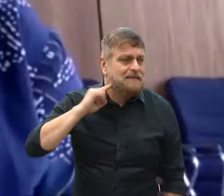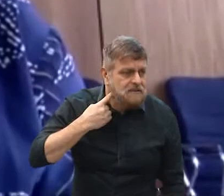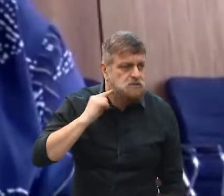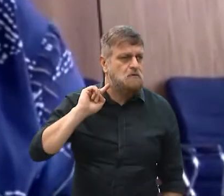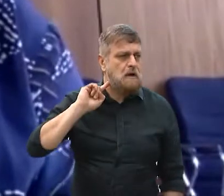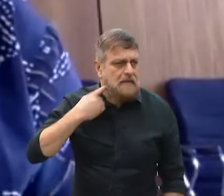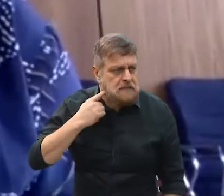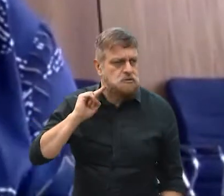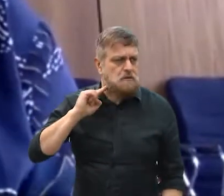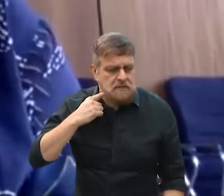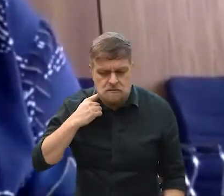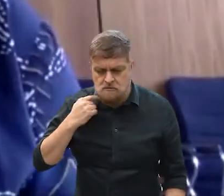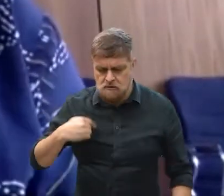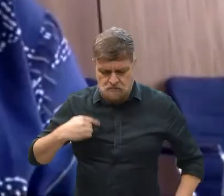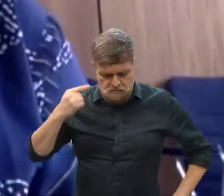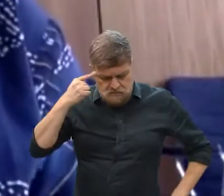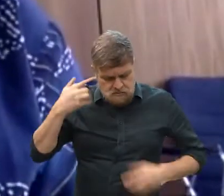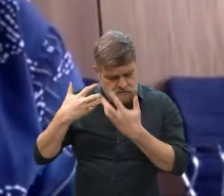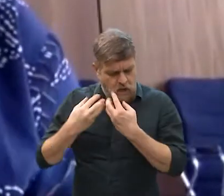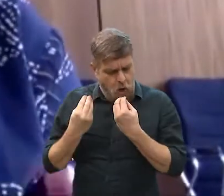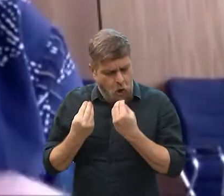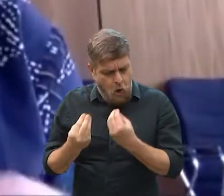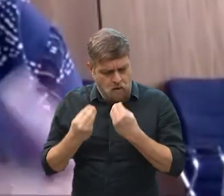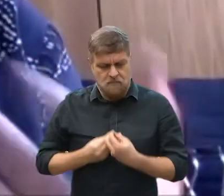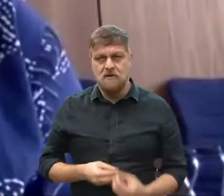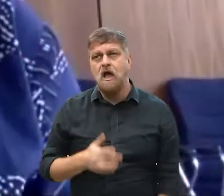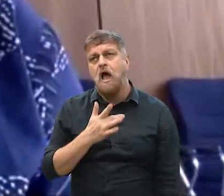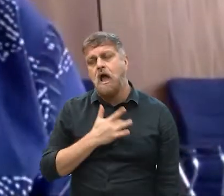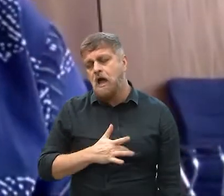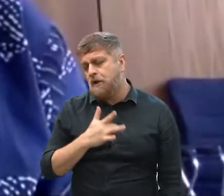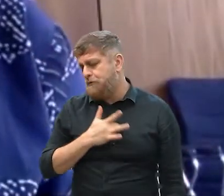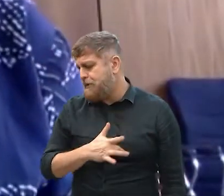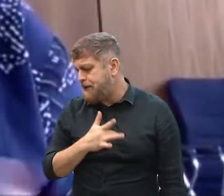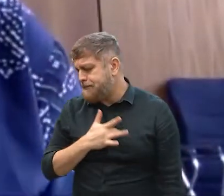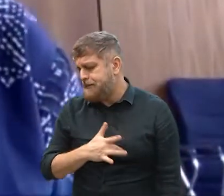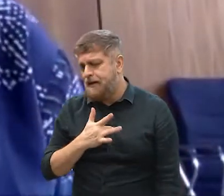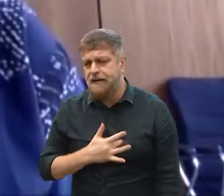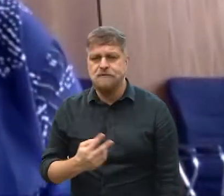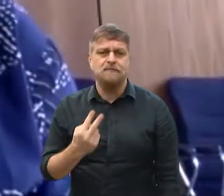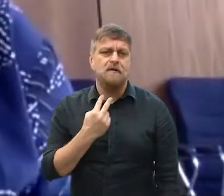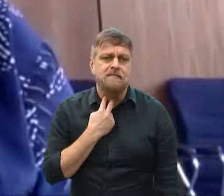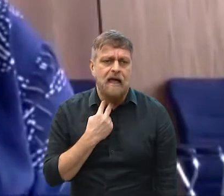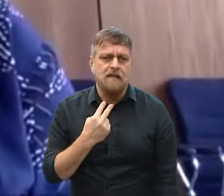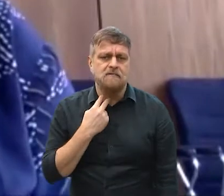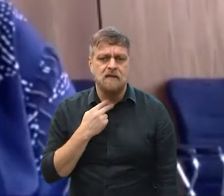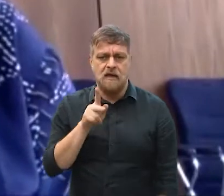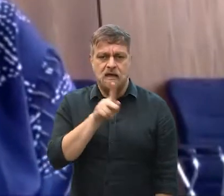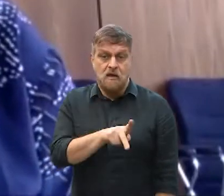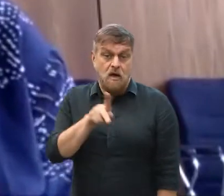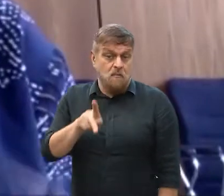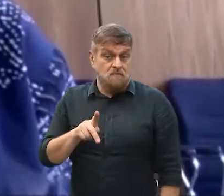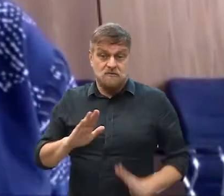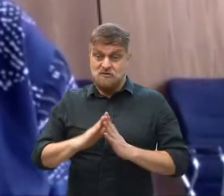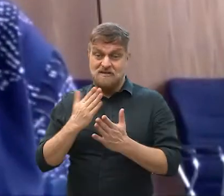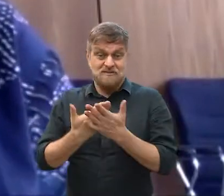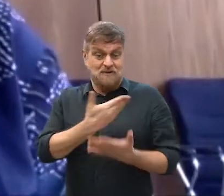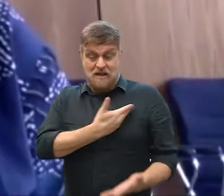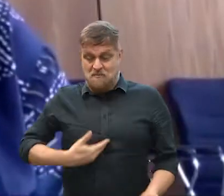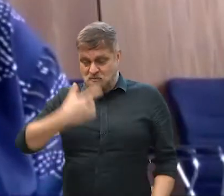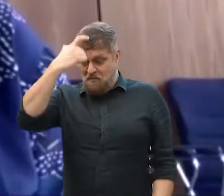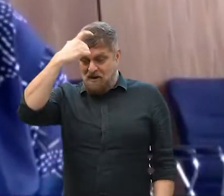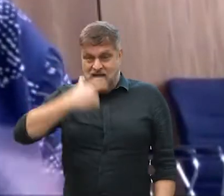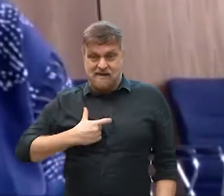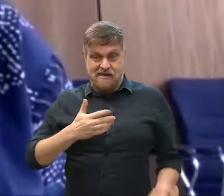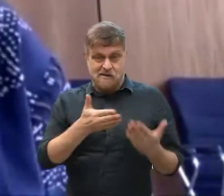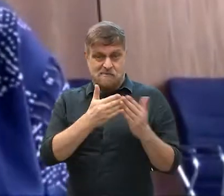realmente atacar esse problema. Então, de vez de ficar me lamentando por aquilo que eu não tinha, né, por ser uma professora de escola pública, uma professora de